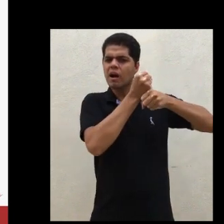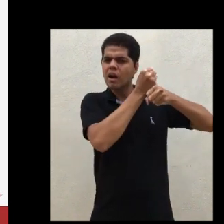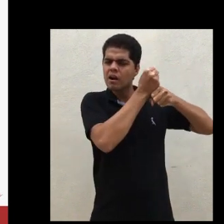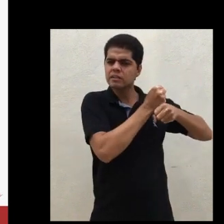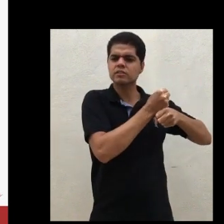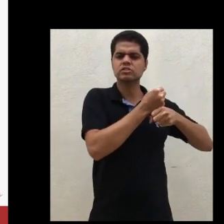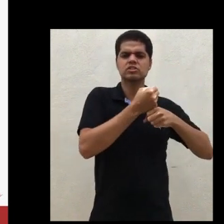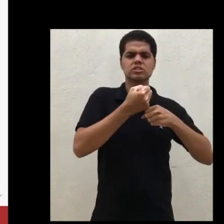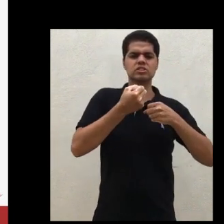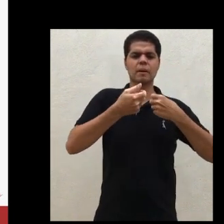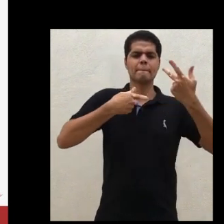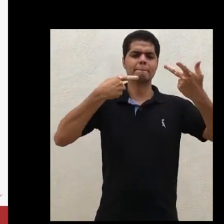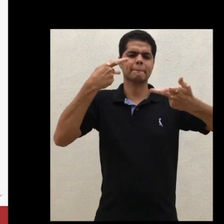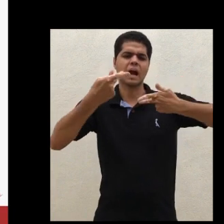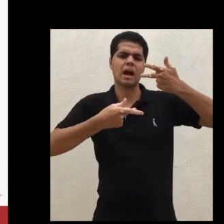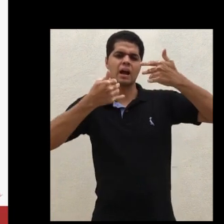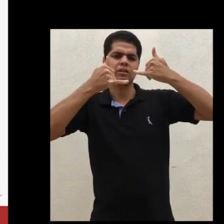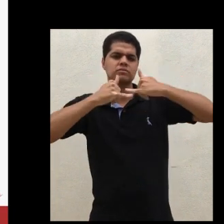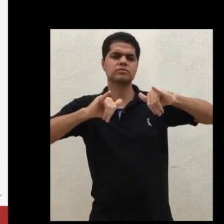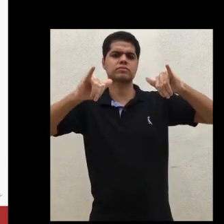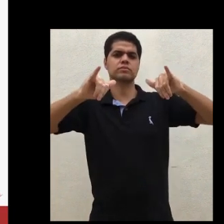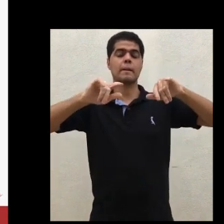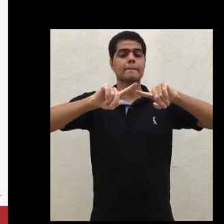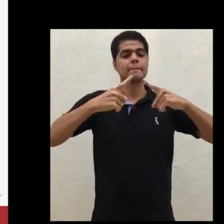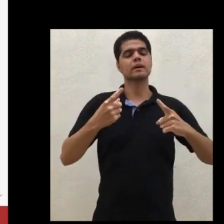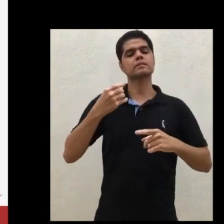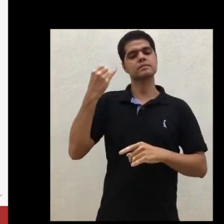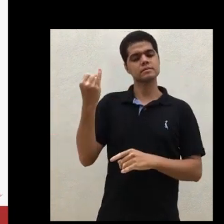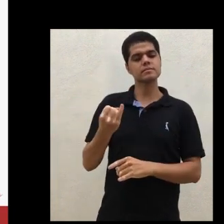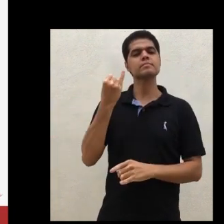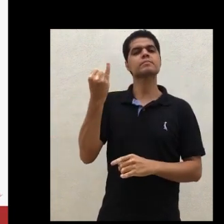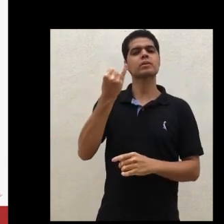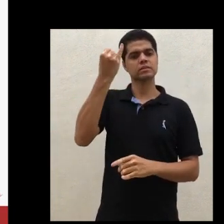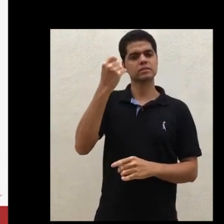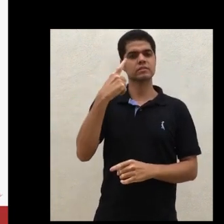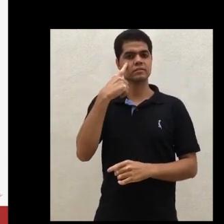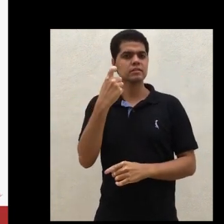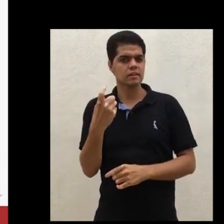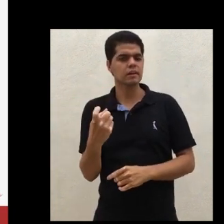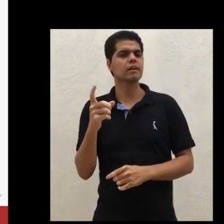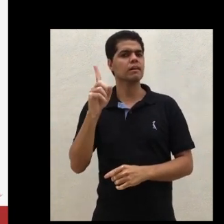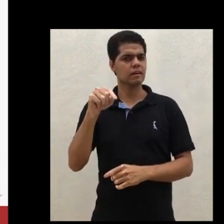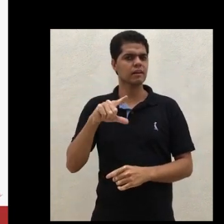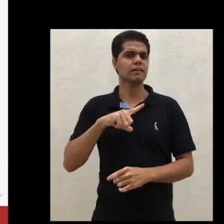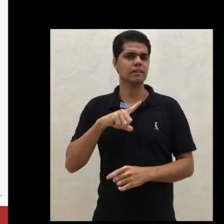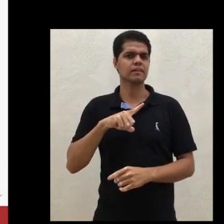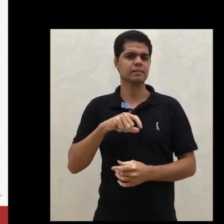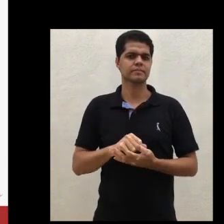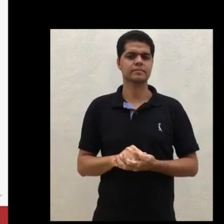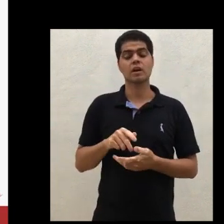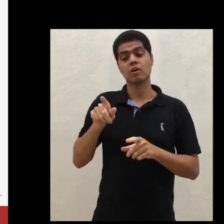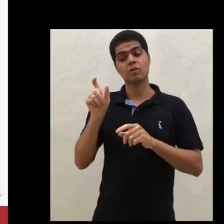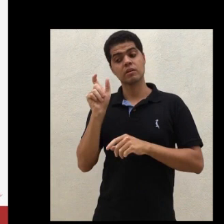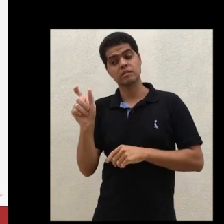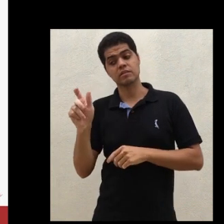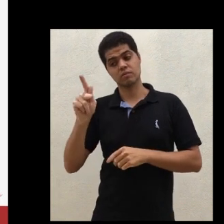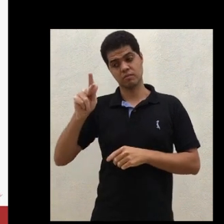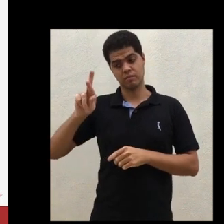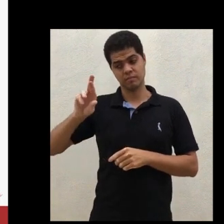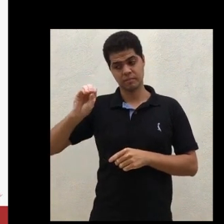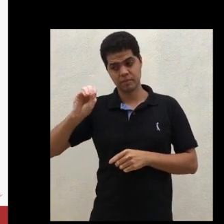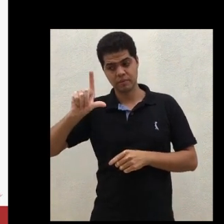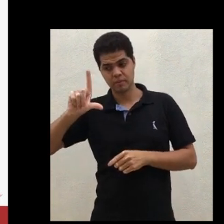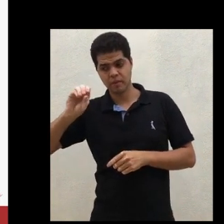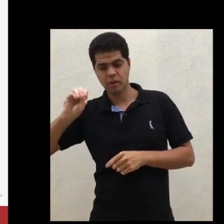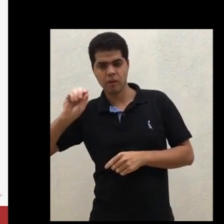muito antiga, ela é extremamente interessante. Né? Como eu já tinha comentado aqui em cima, o Prolog você não tem que